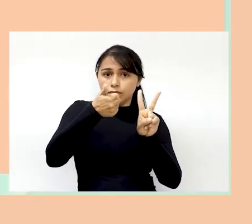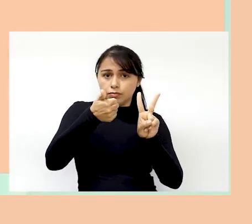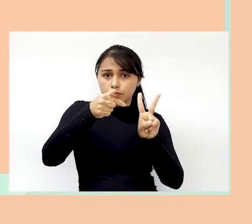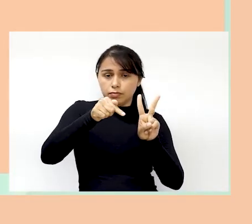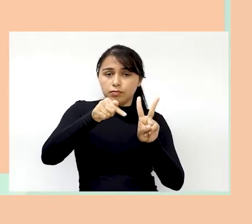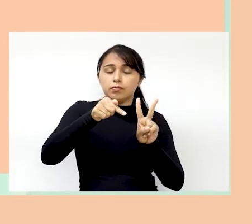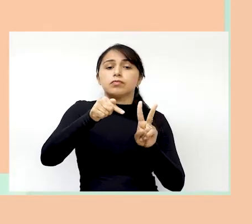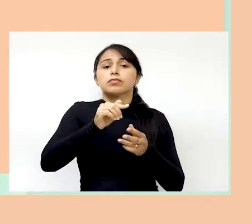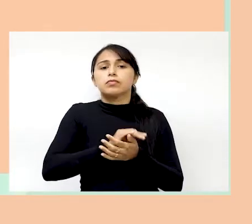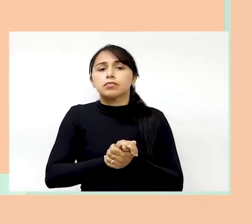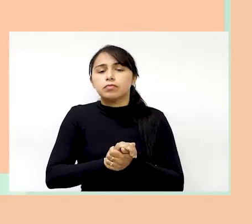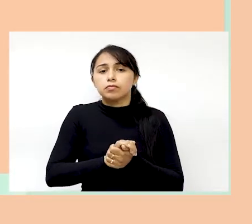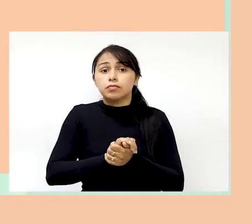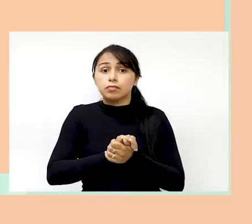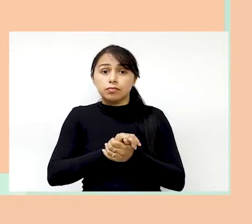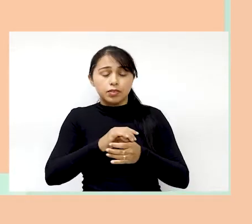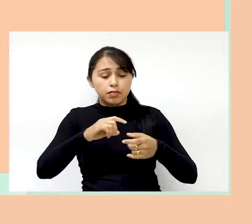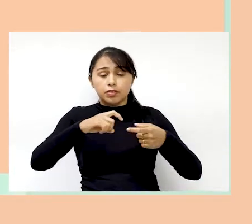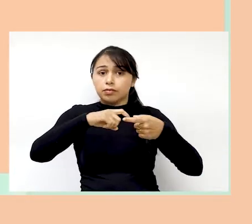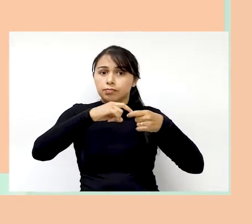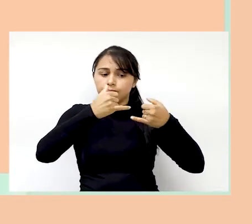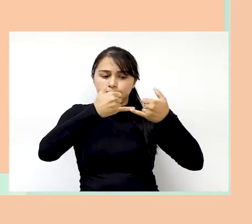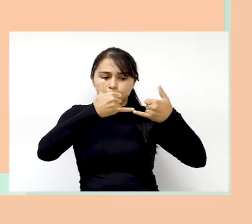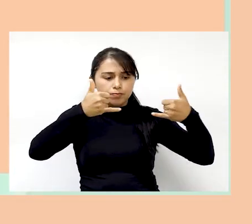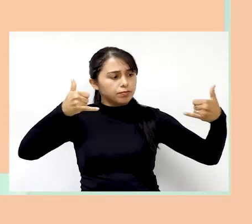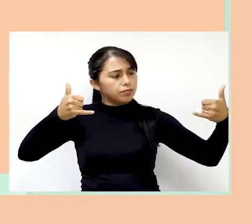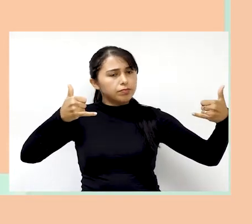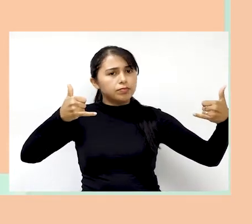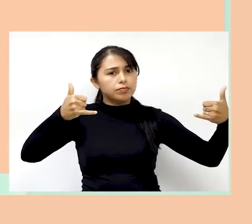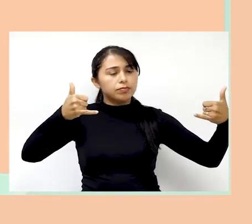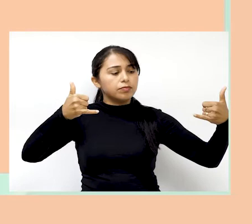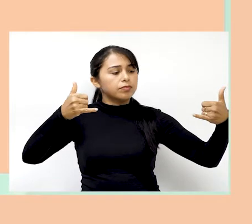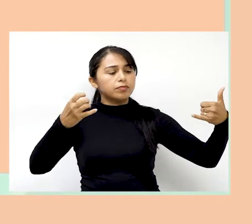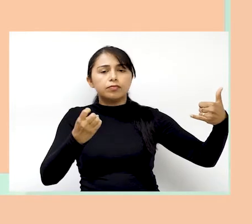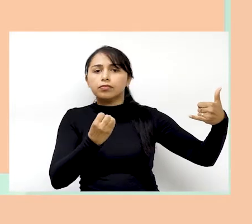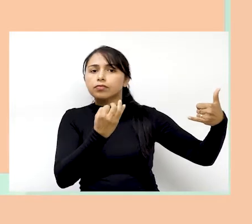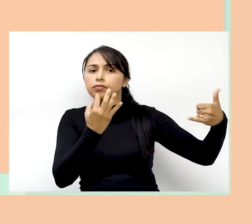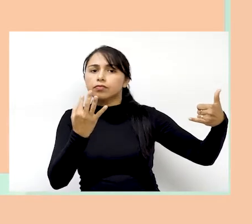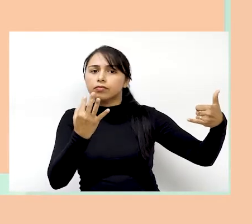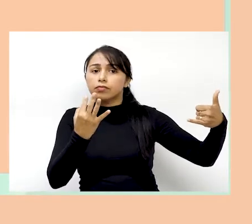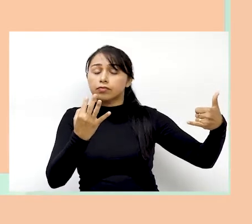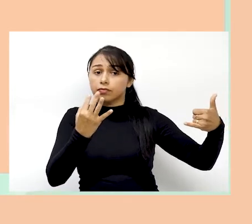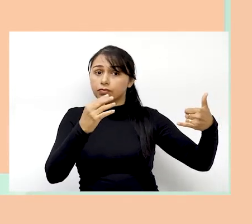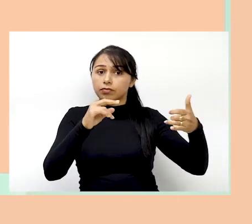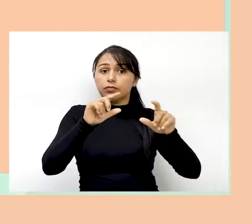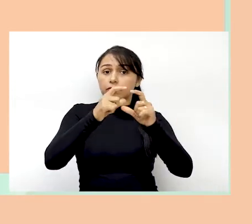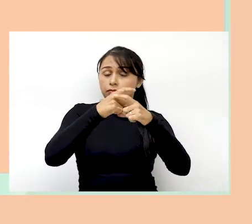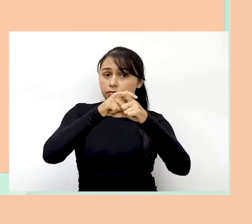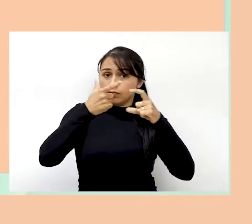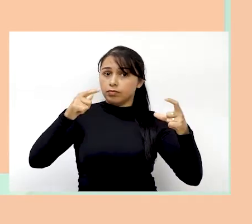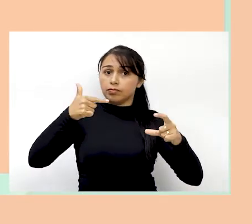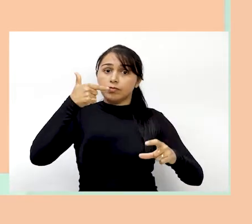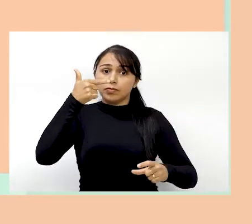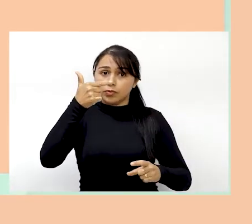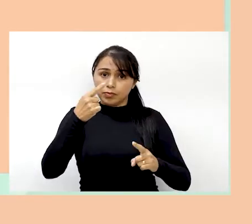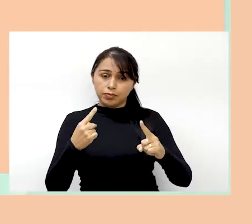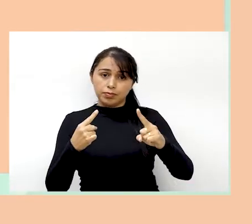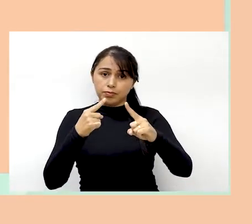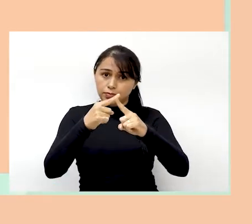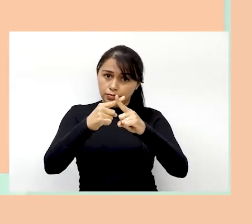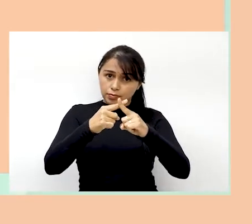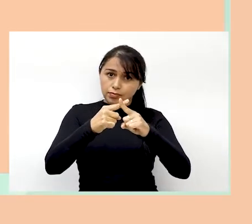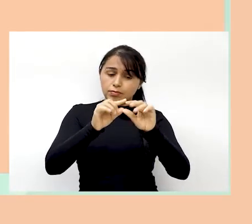metros. Para fazer a ligação, a quantidade de fio a ser usado é duas vezes a